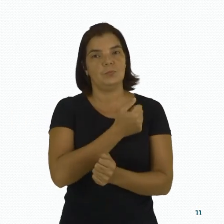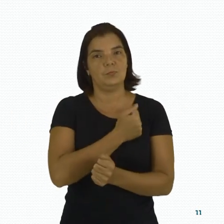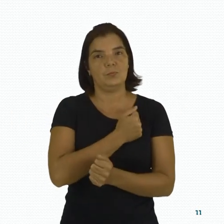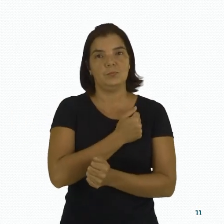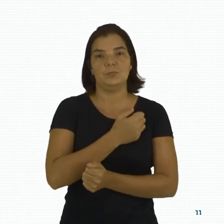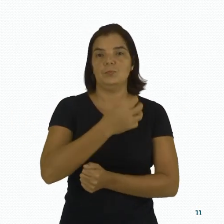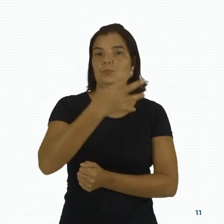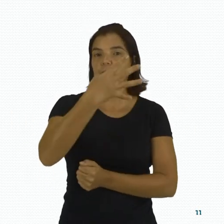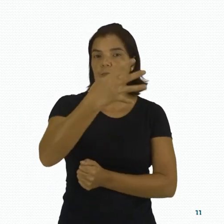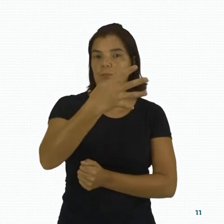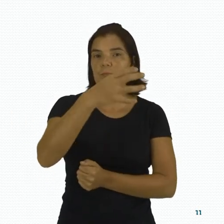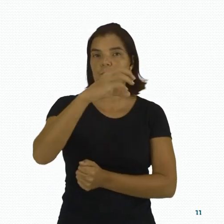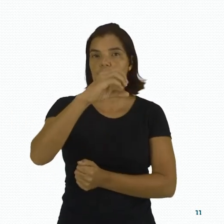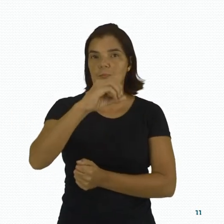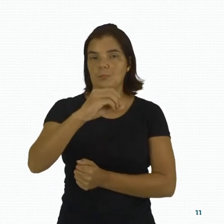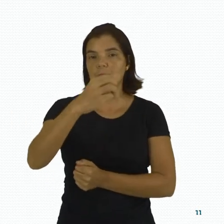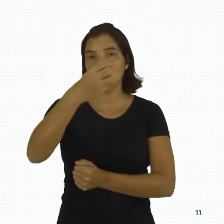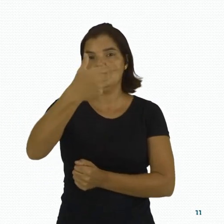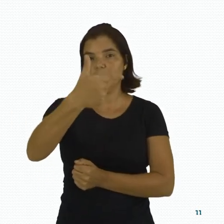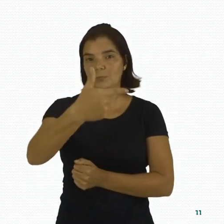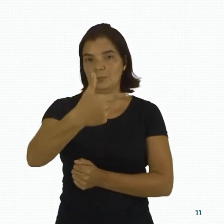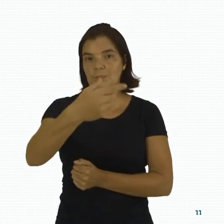período, forma o número